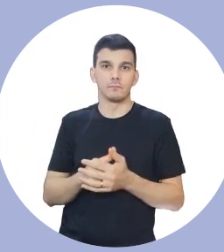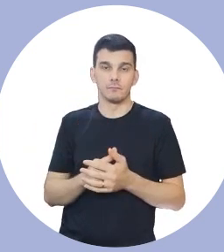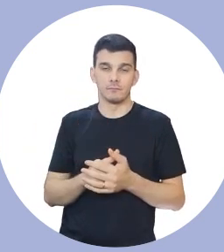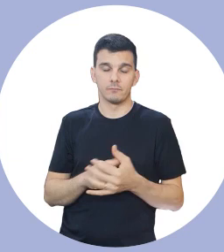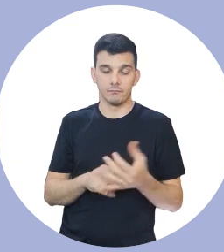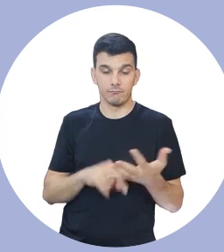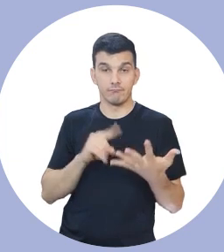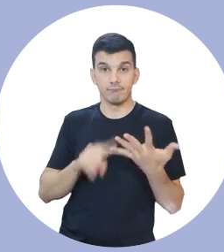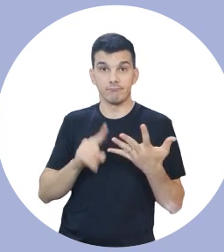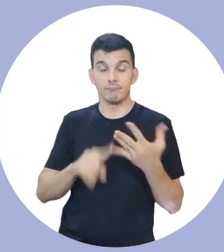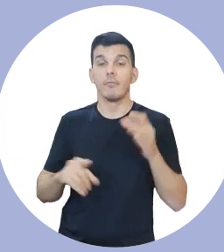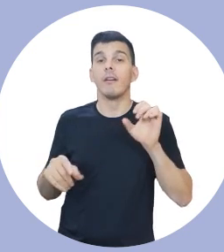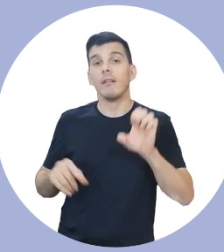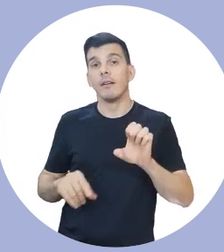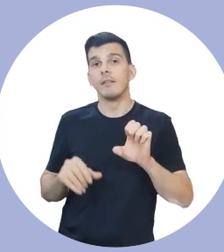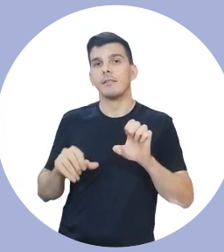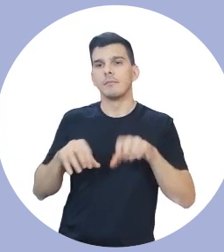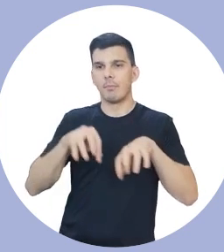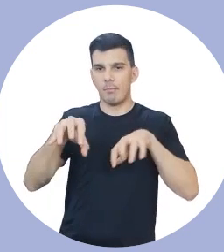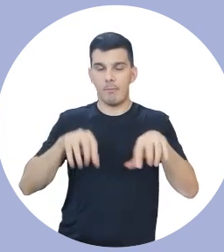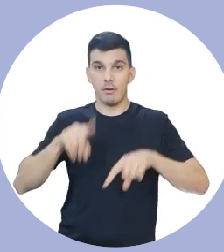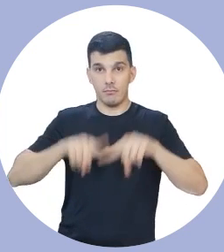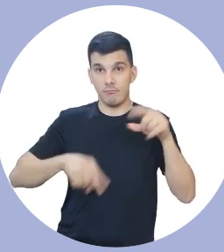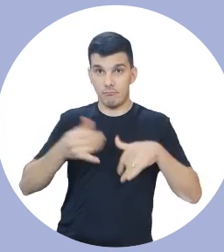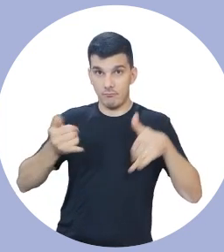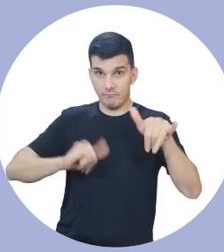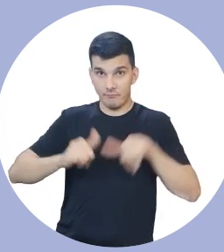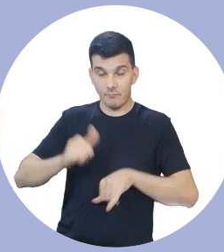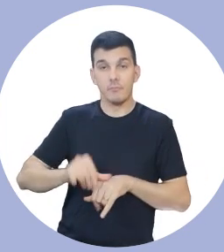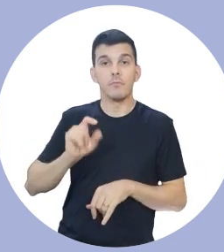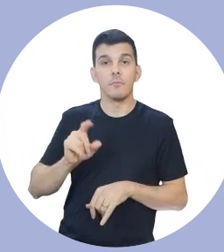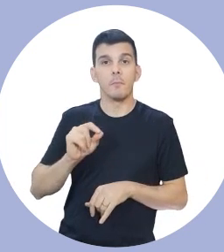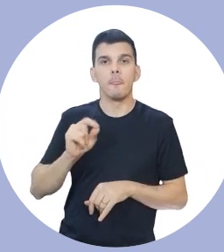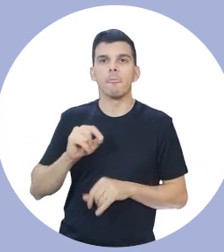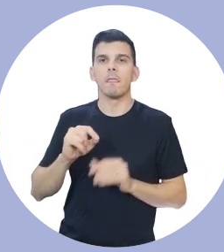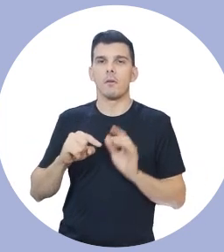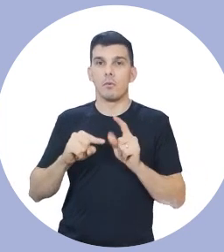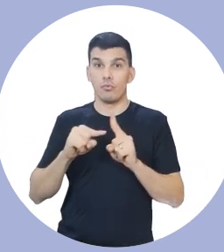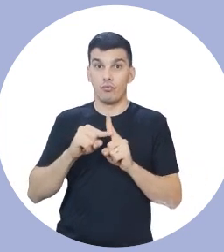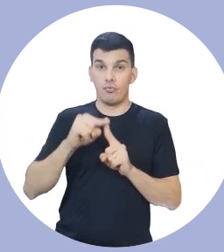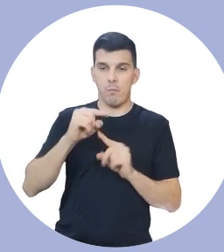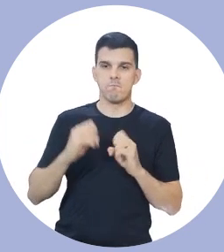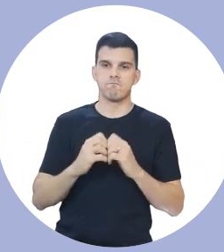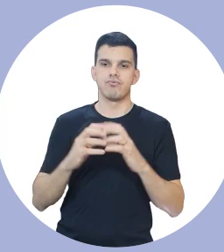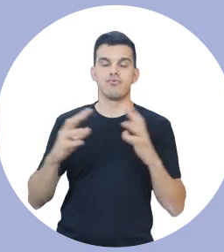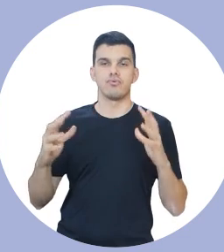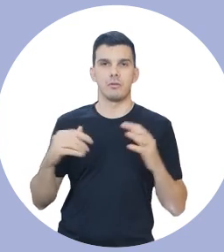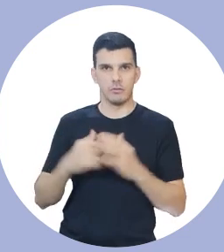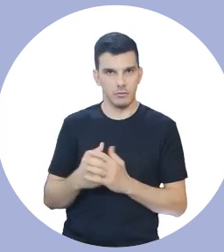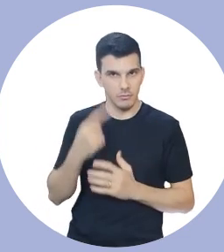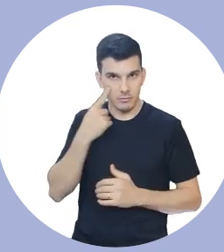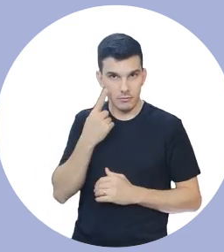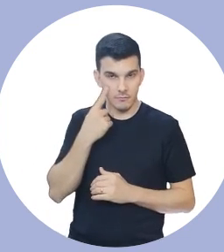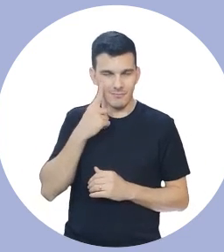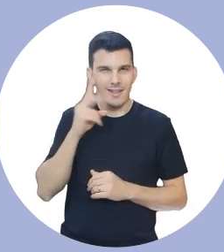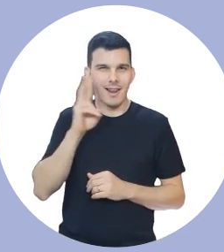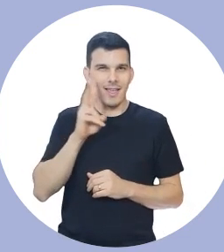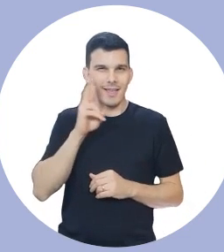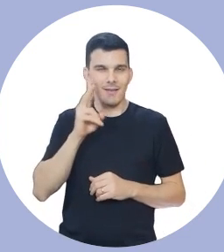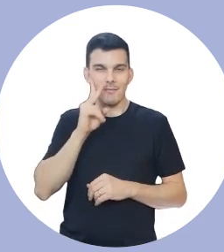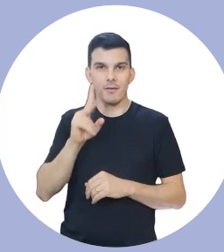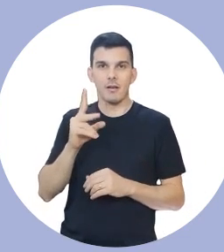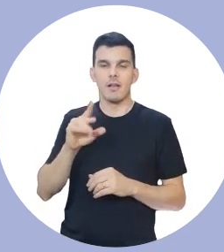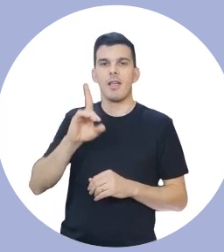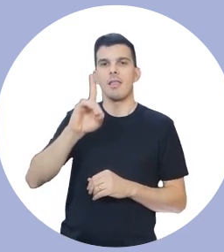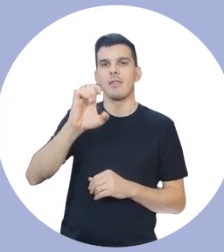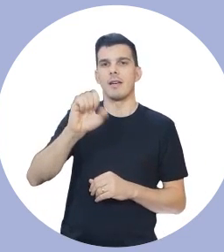centrífuga não daria certo. Separação dos diferentes componentes do petróleo em função de suas temperaturas de ebulição. Presta atenção,